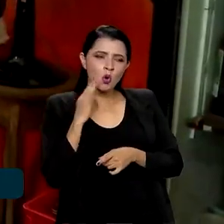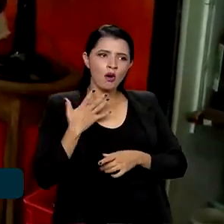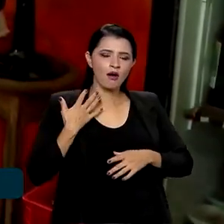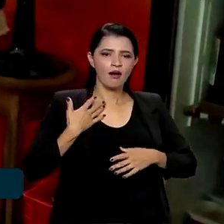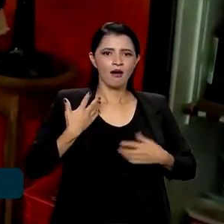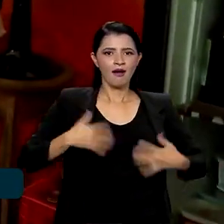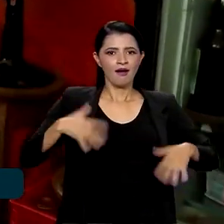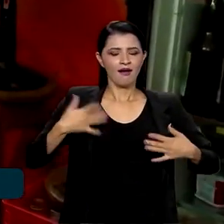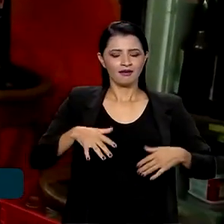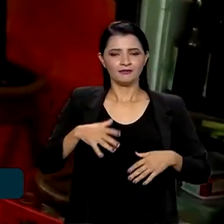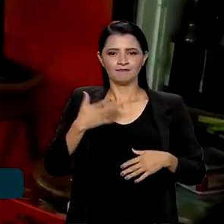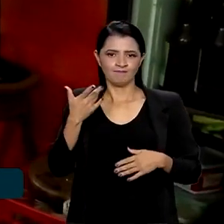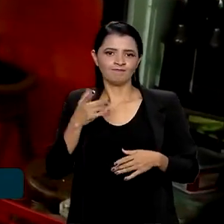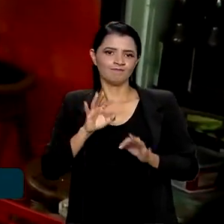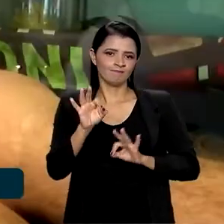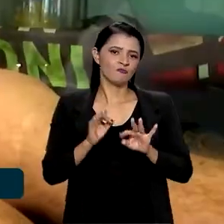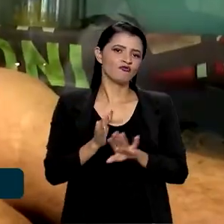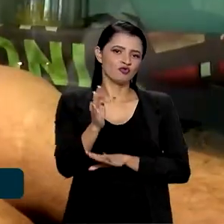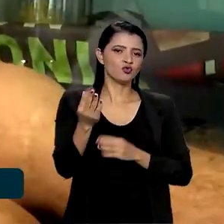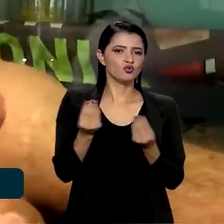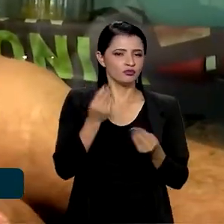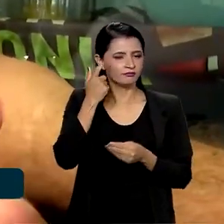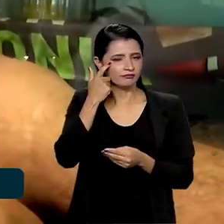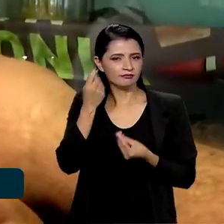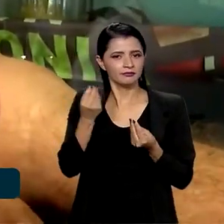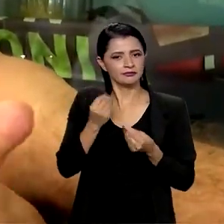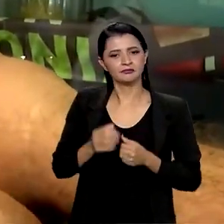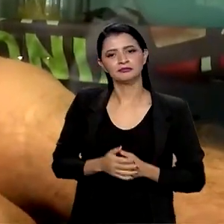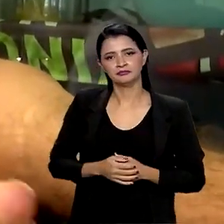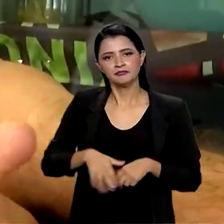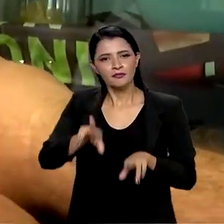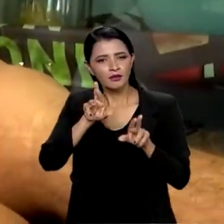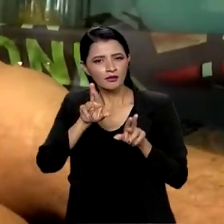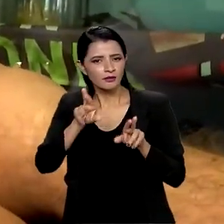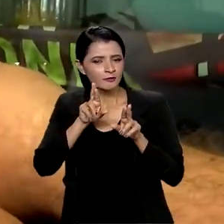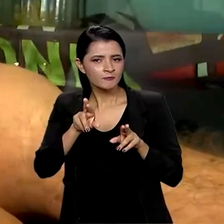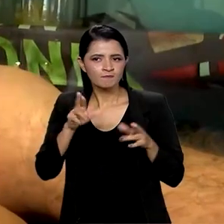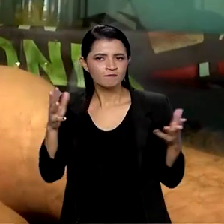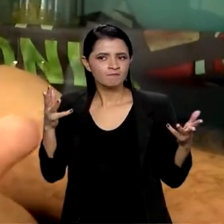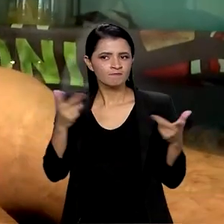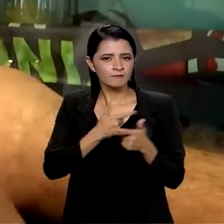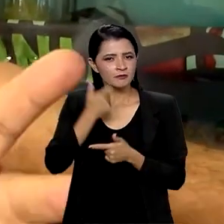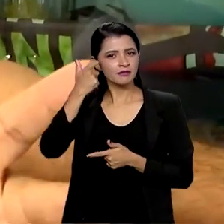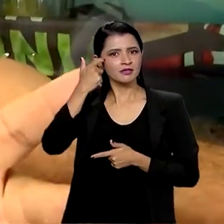e faz planos para o futuro. A gente está com expectativas maravilhosas, né?